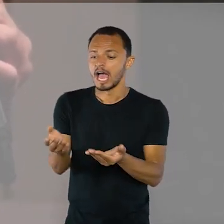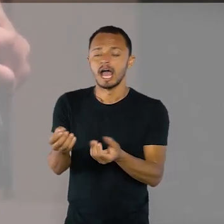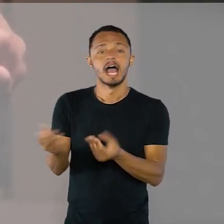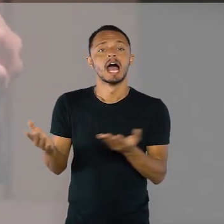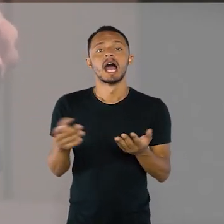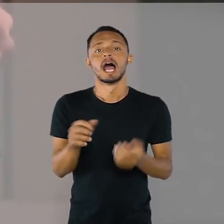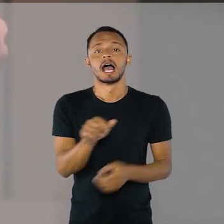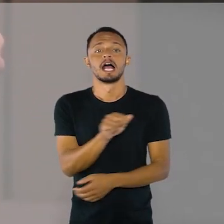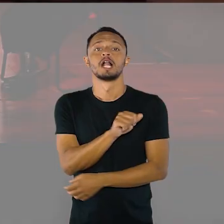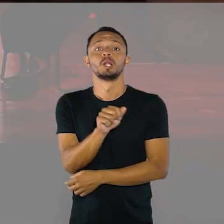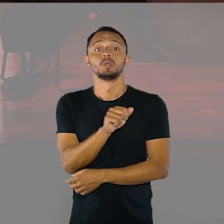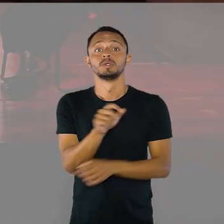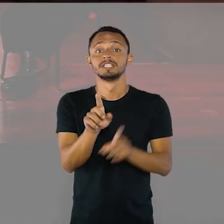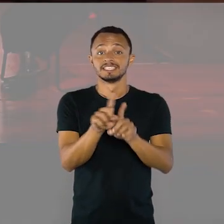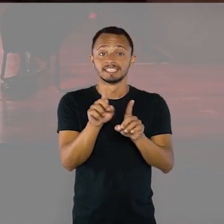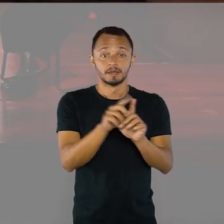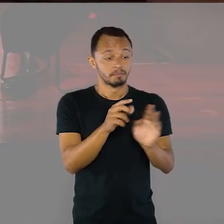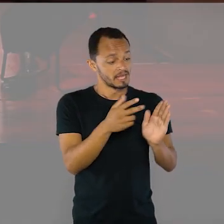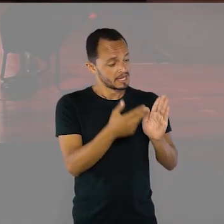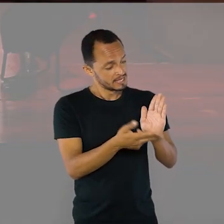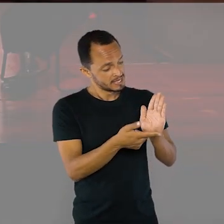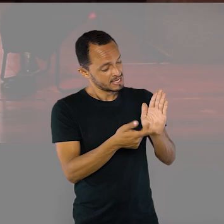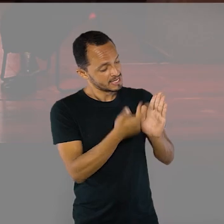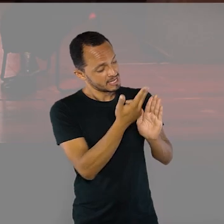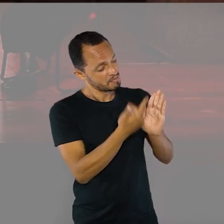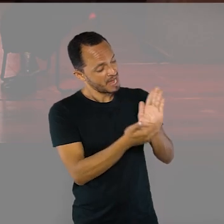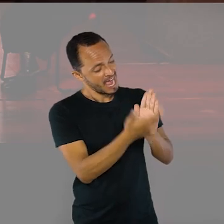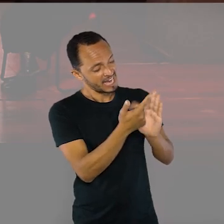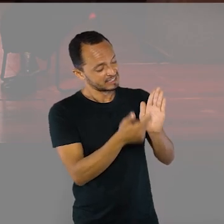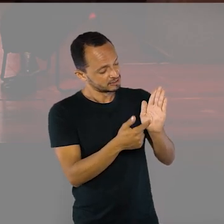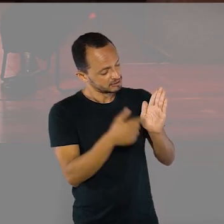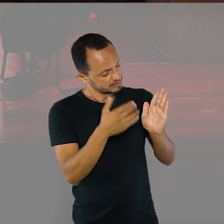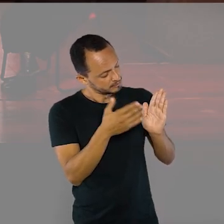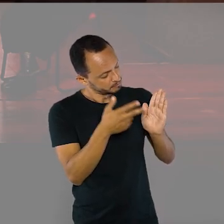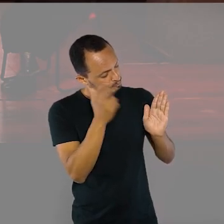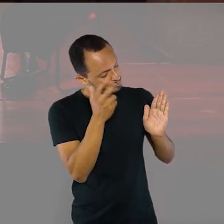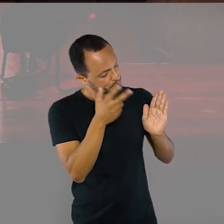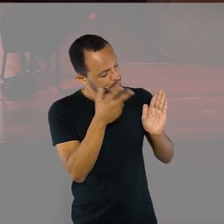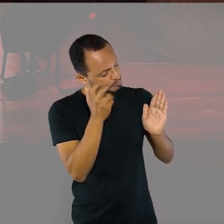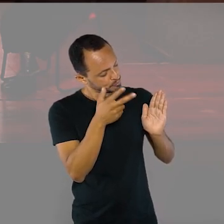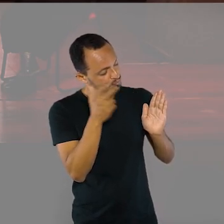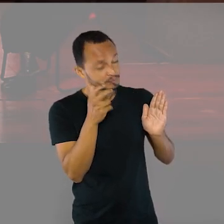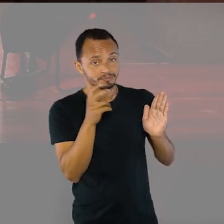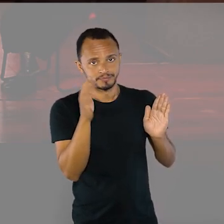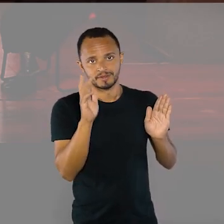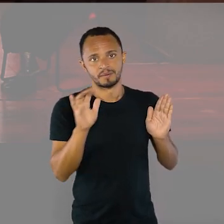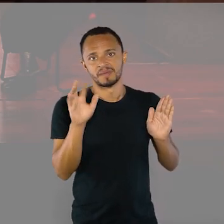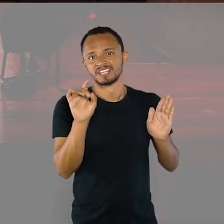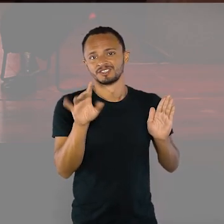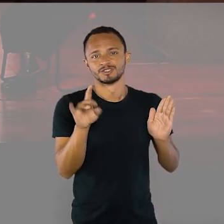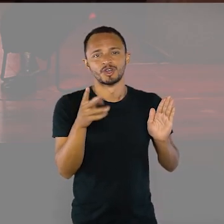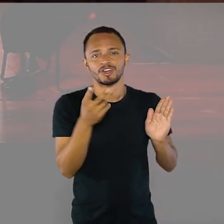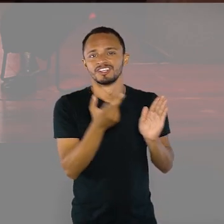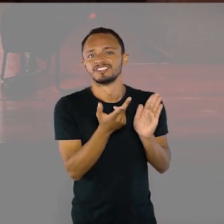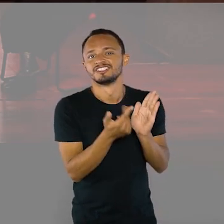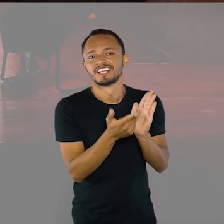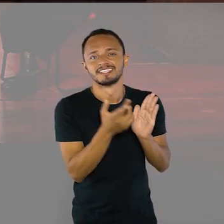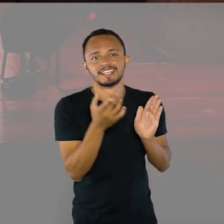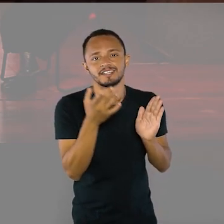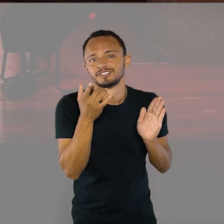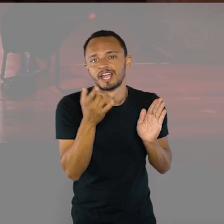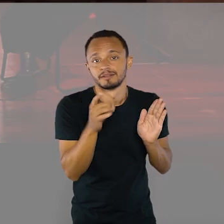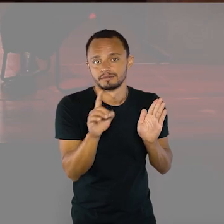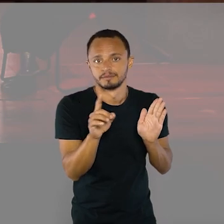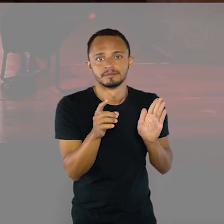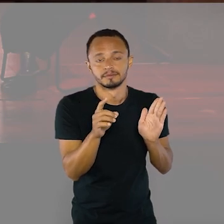também a ler imagens, né, muito longe de ilustração. Então, é uma alegria. Obrigado, Afonso. Eu acompanho o projeto enquanto aluno.